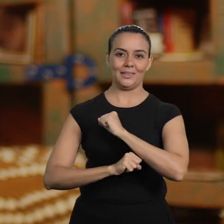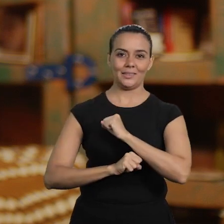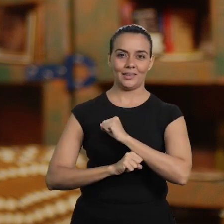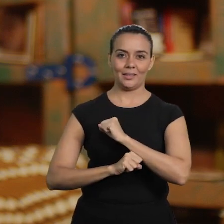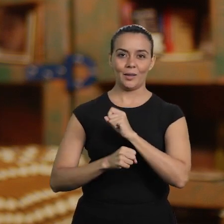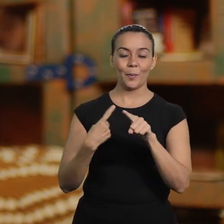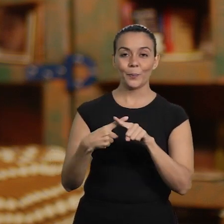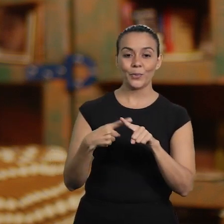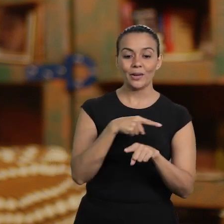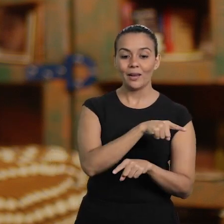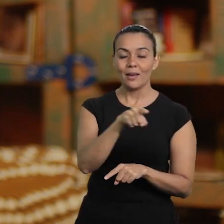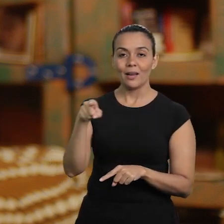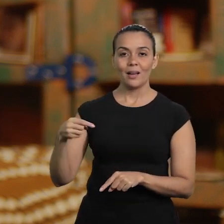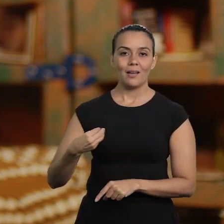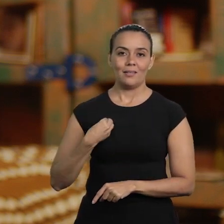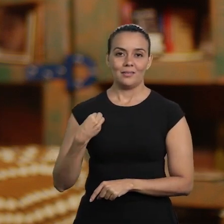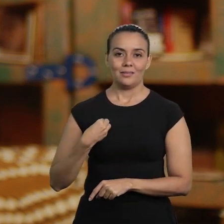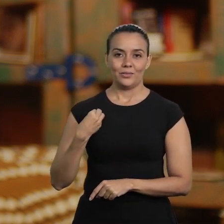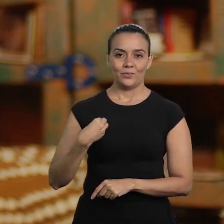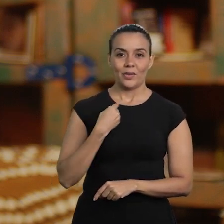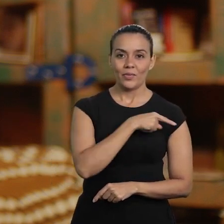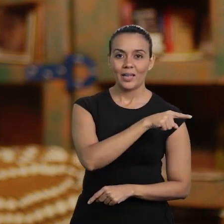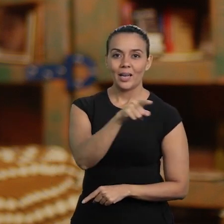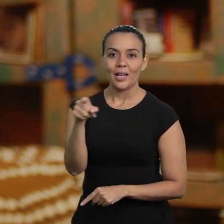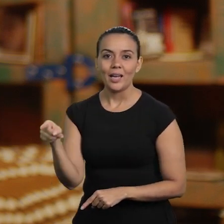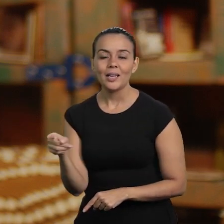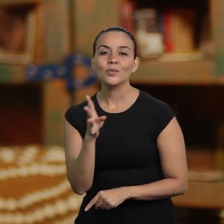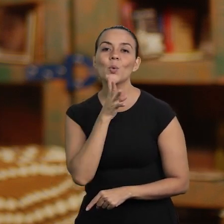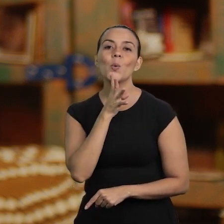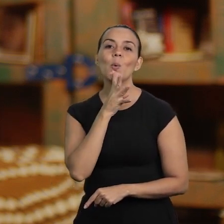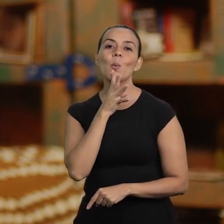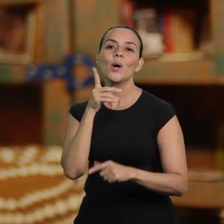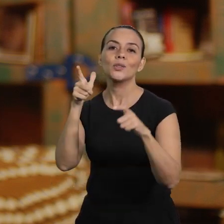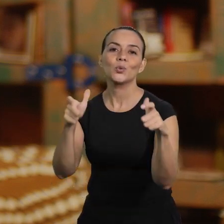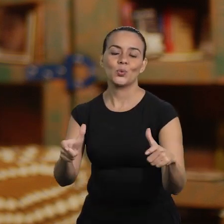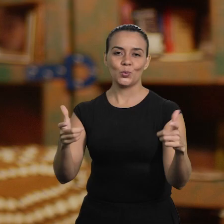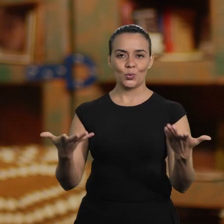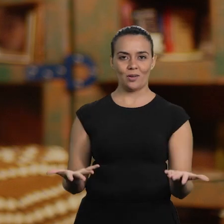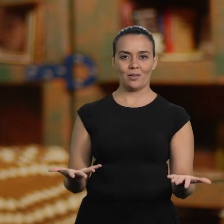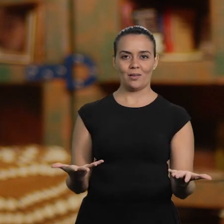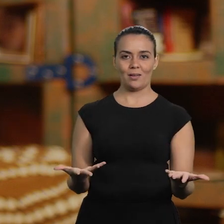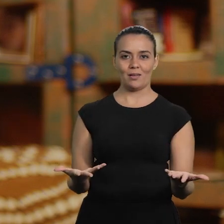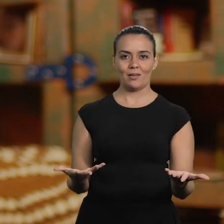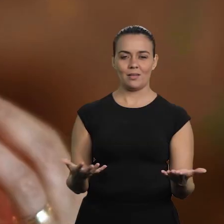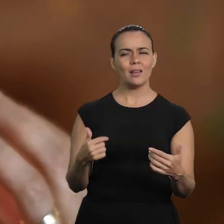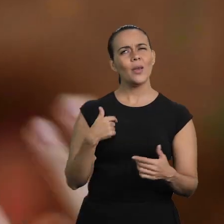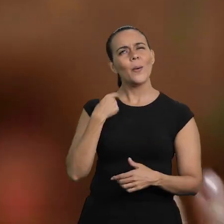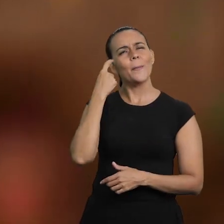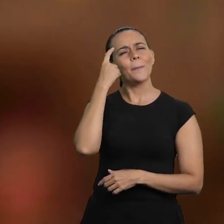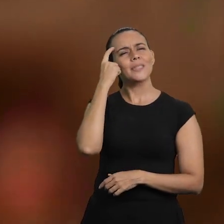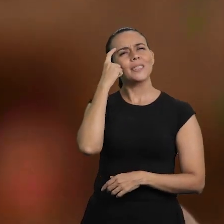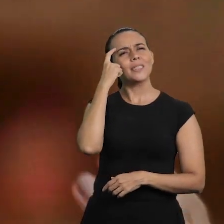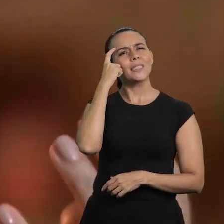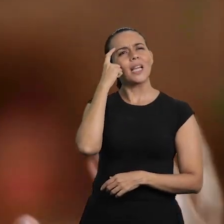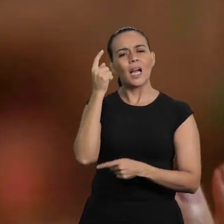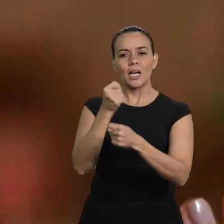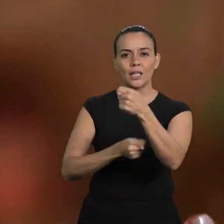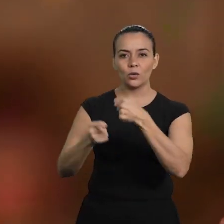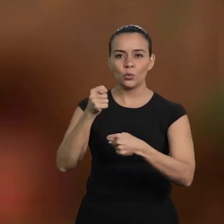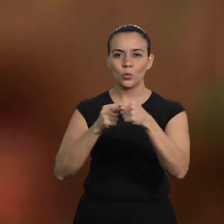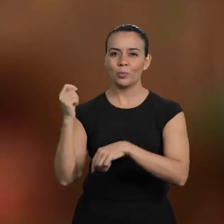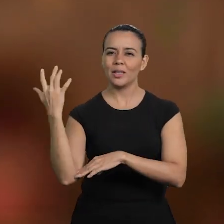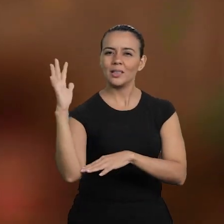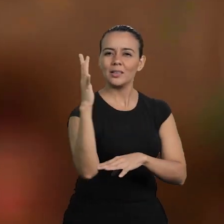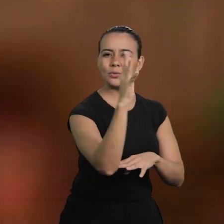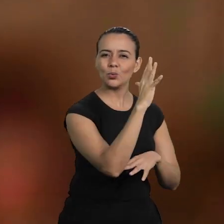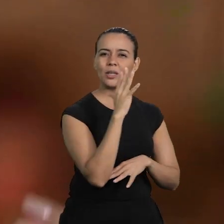está incluído, por exemplo, em cadeias da Amazônia, que a gente está estudando, né? Como é que eu penso a bioeconomia, negócios